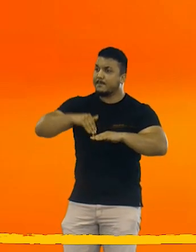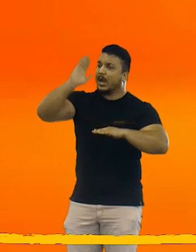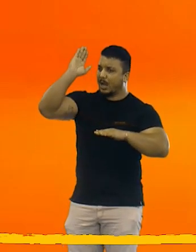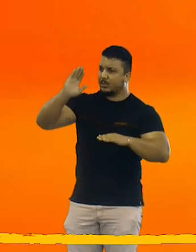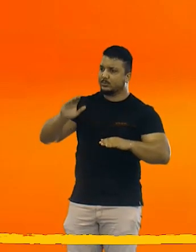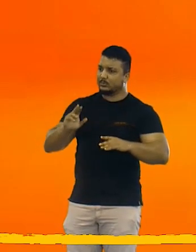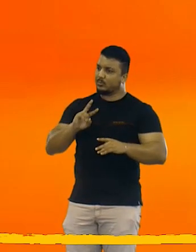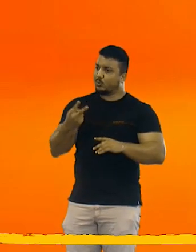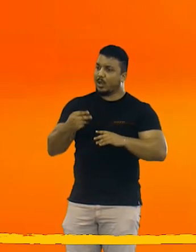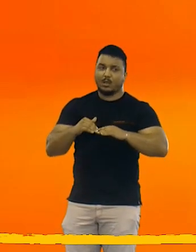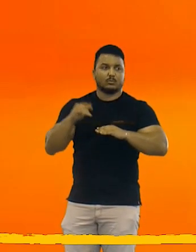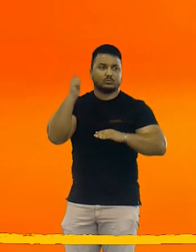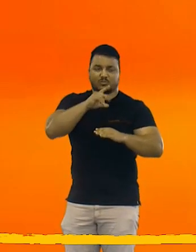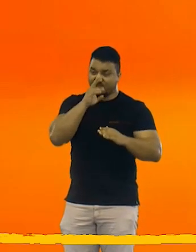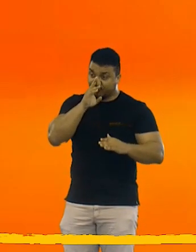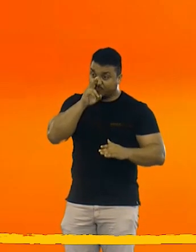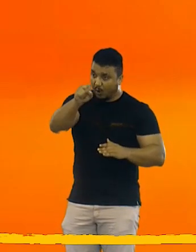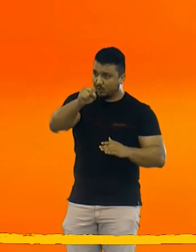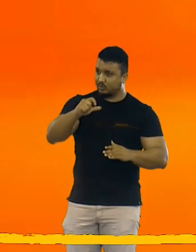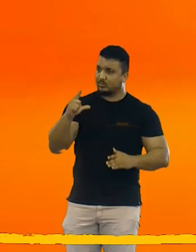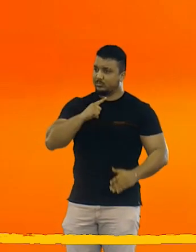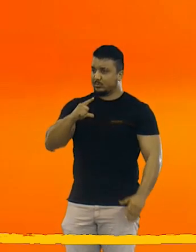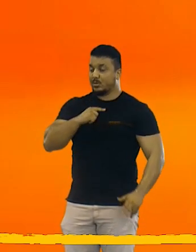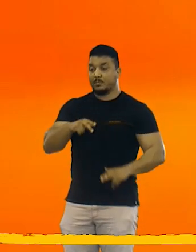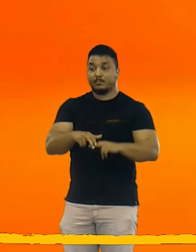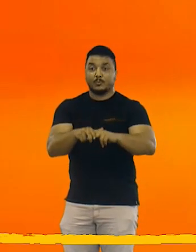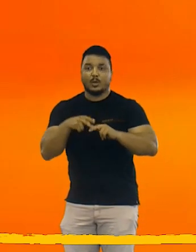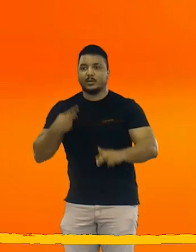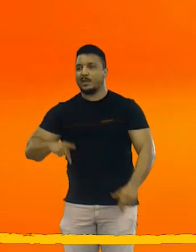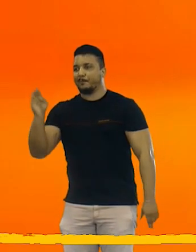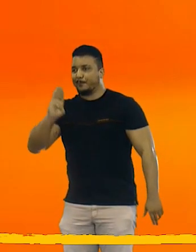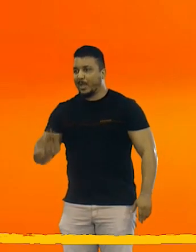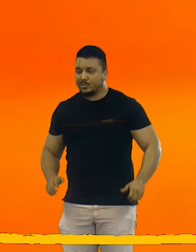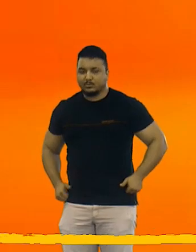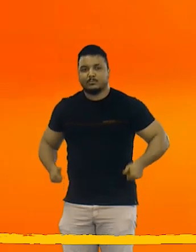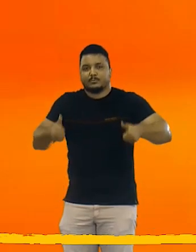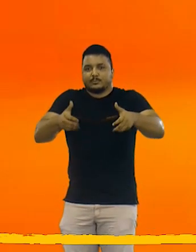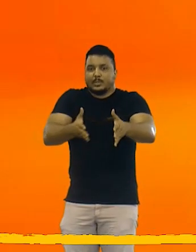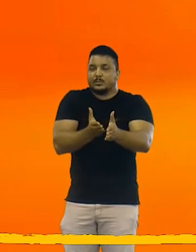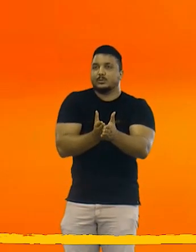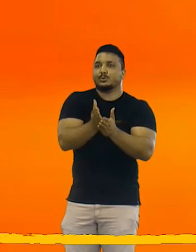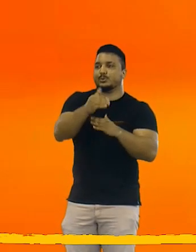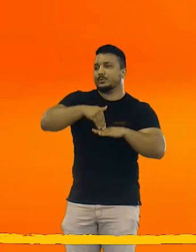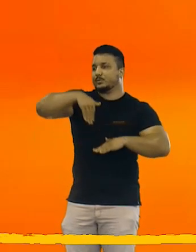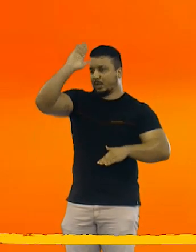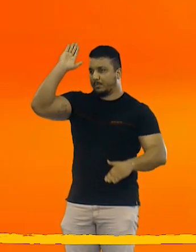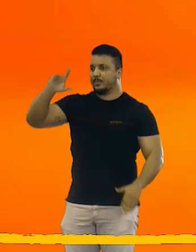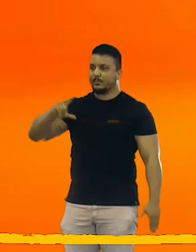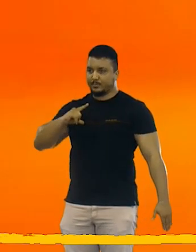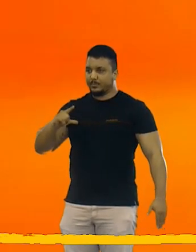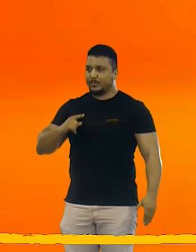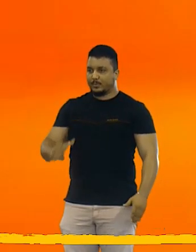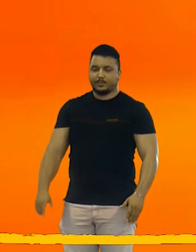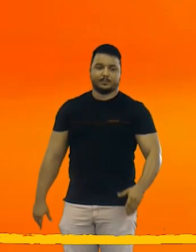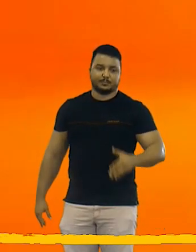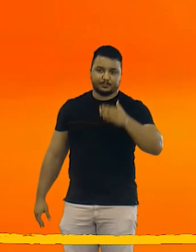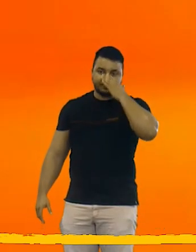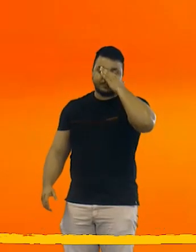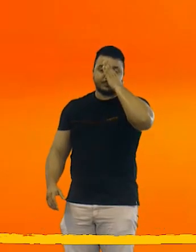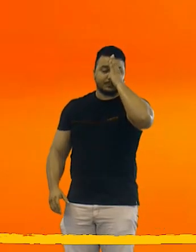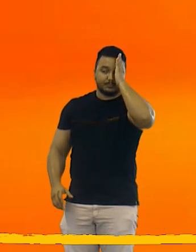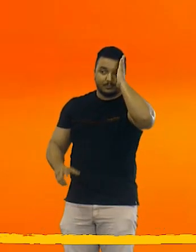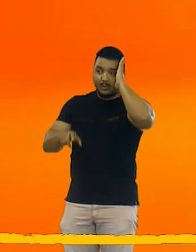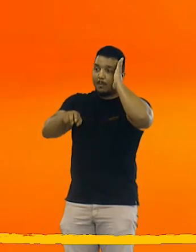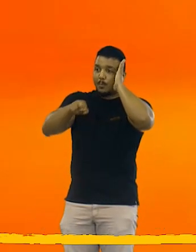Na verdade, há uma intensificação dessa produção. Afinal, o Brasil tem um investimento agrícola muito superior ao que a gente chama de produção industrial.